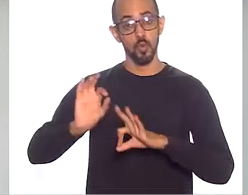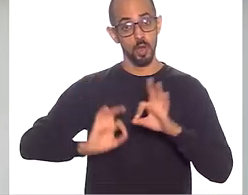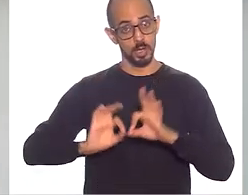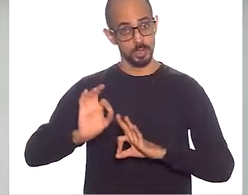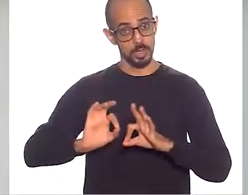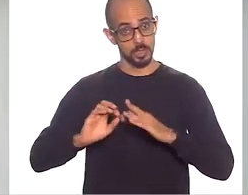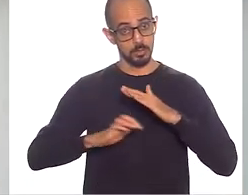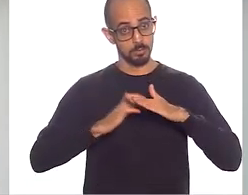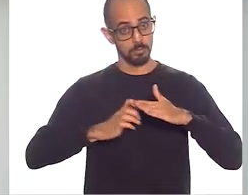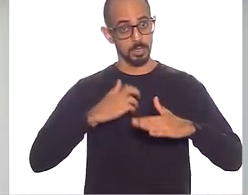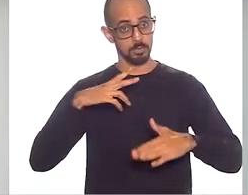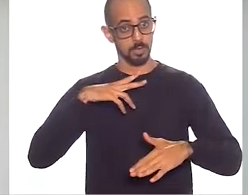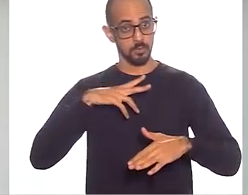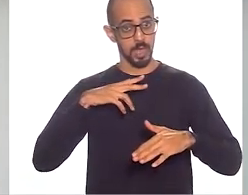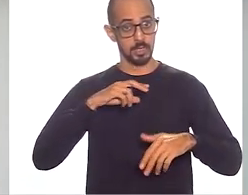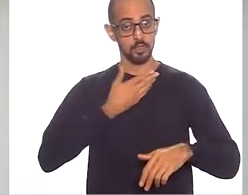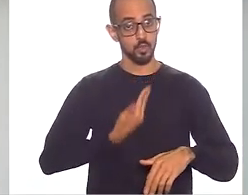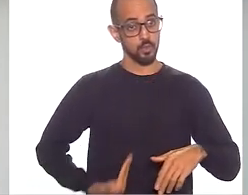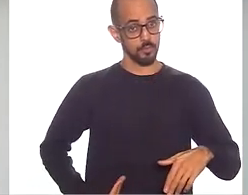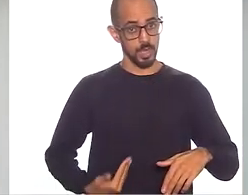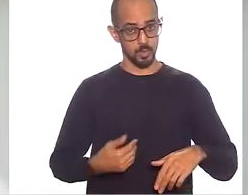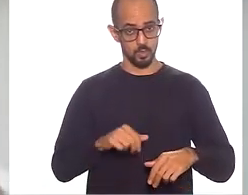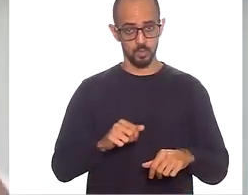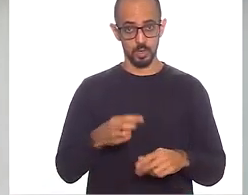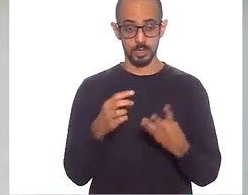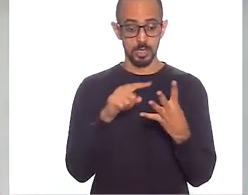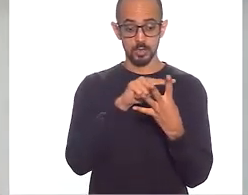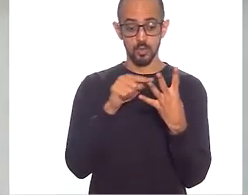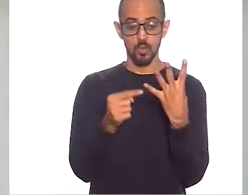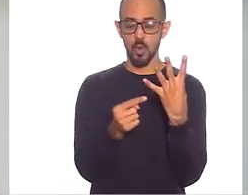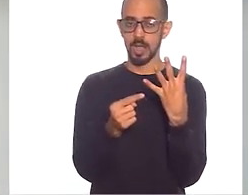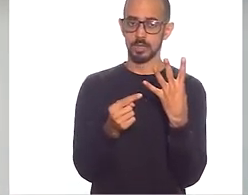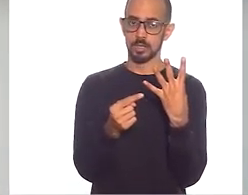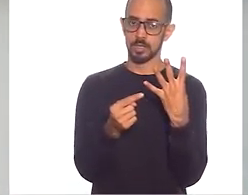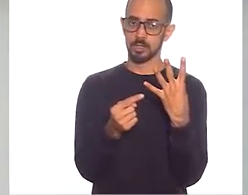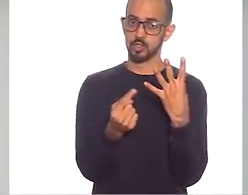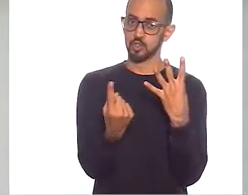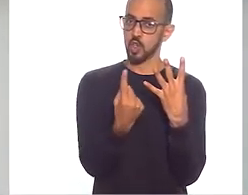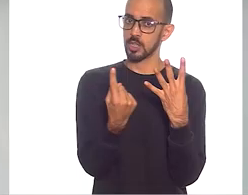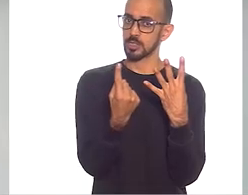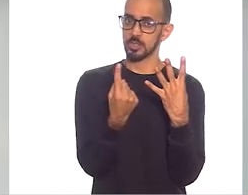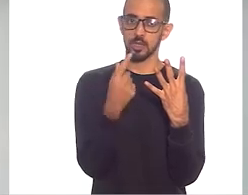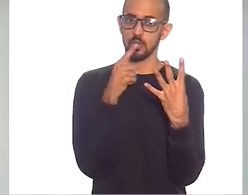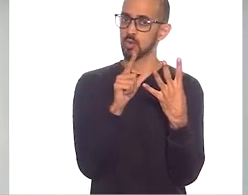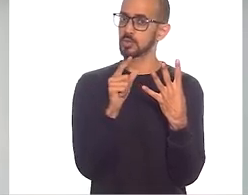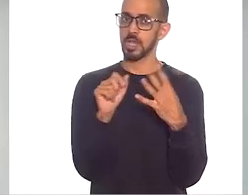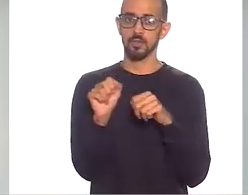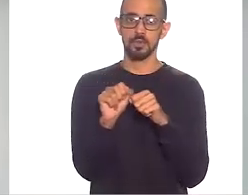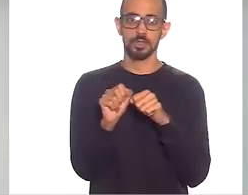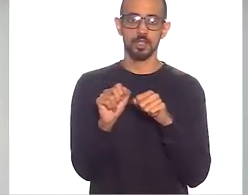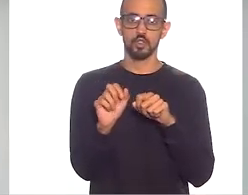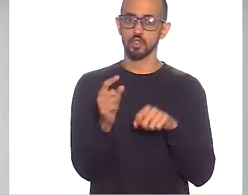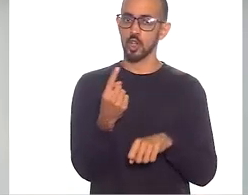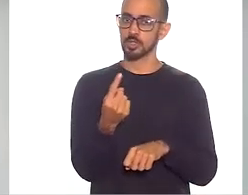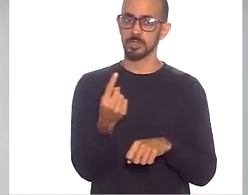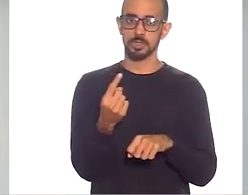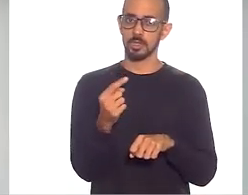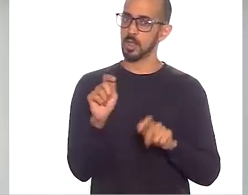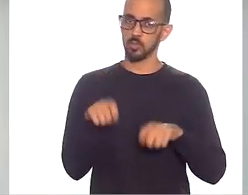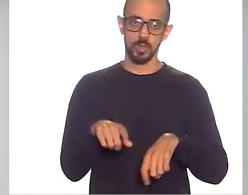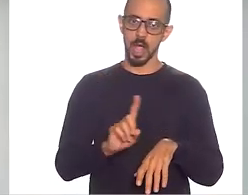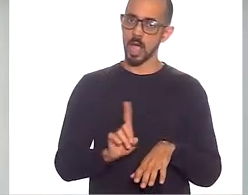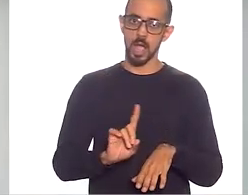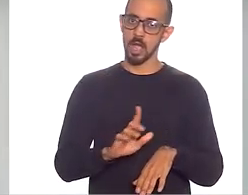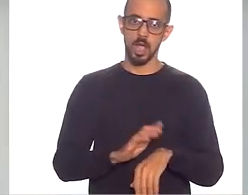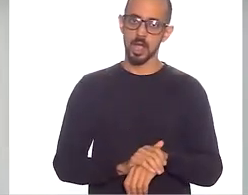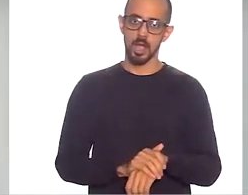civil organizada, as empresas privadas e o governo. Nenhuma dessas quatro pontas sozinhas é capaz de fazer nenhuma mudança estrutural.